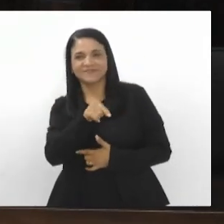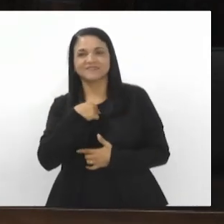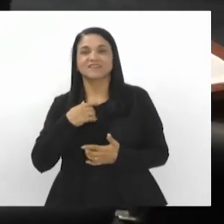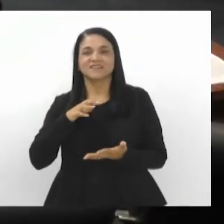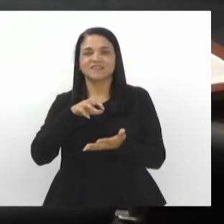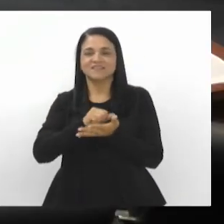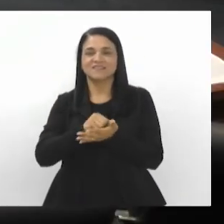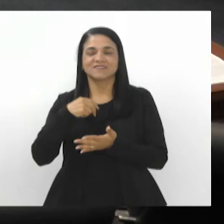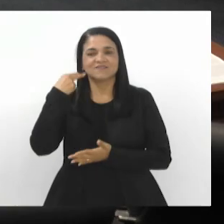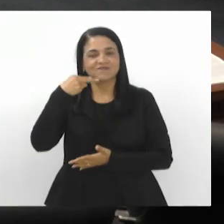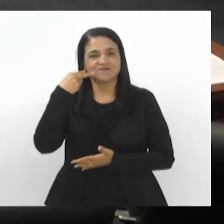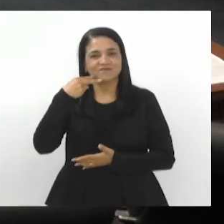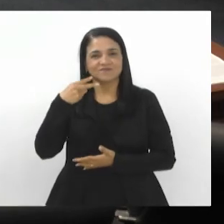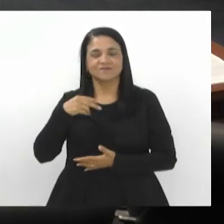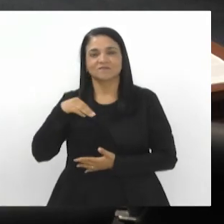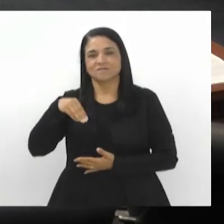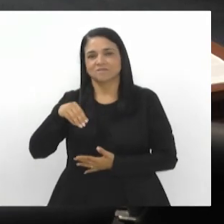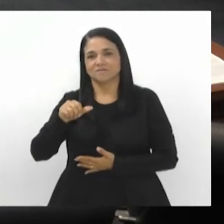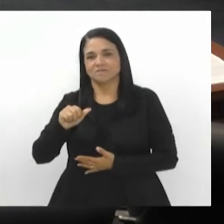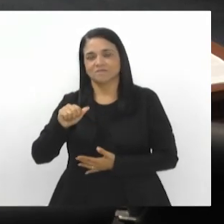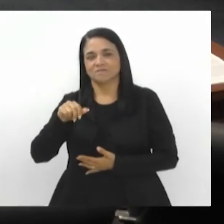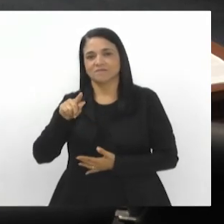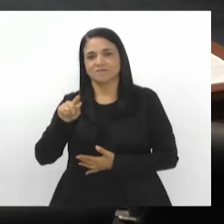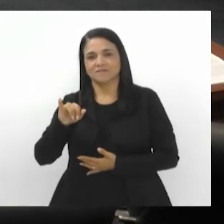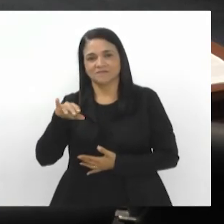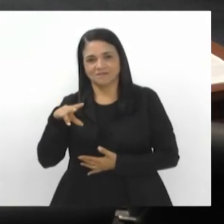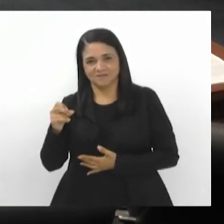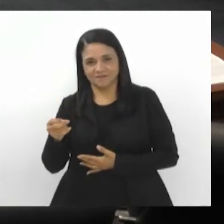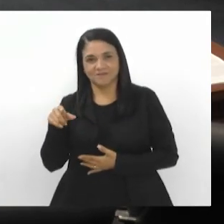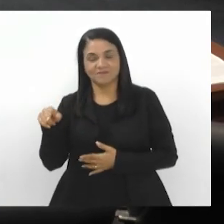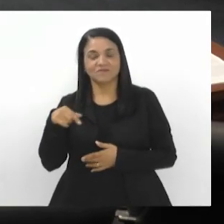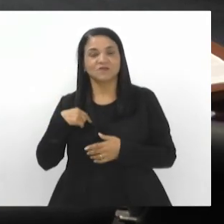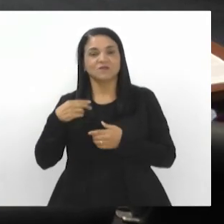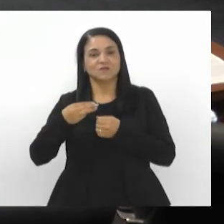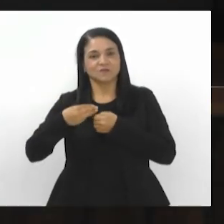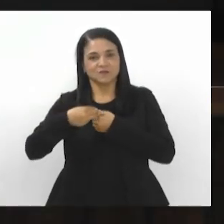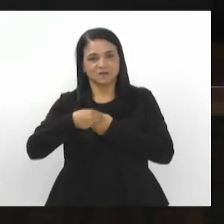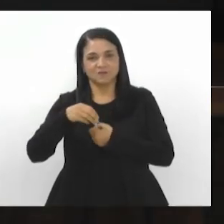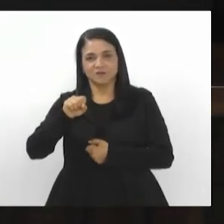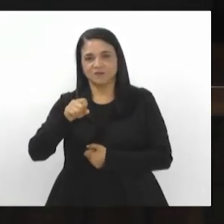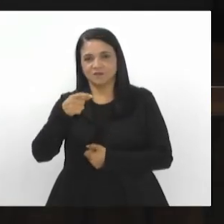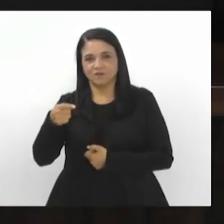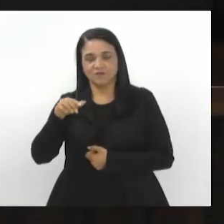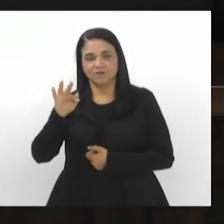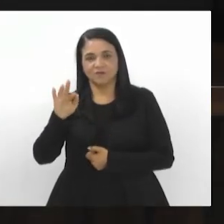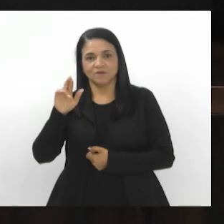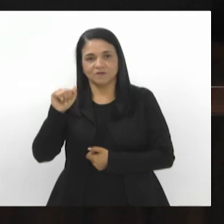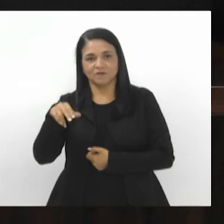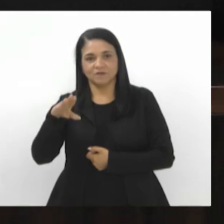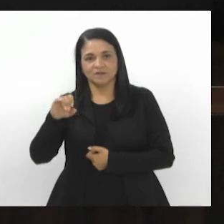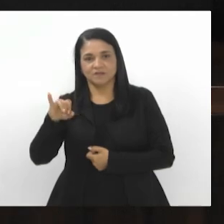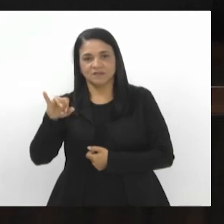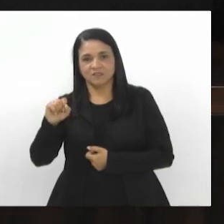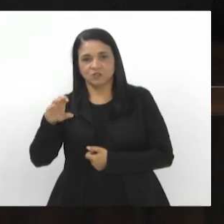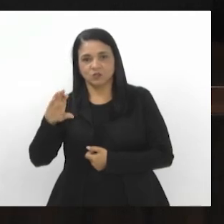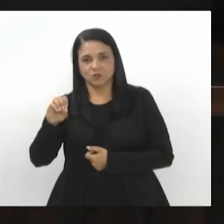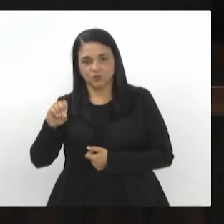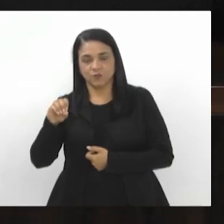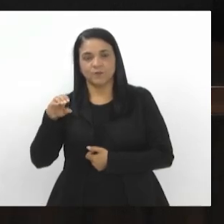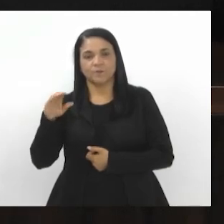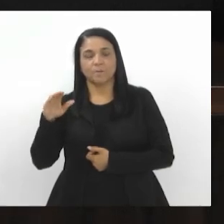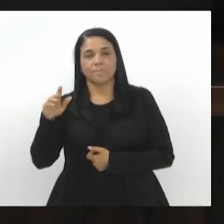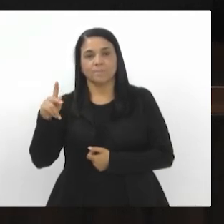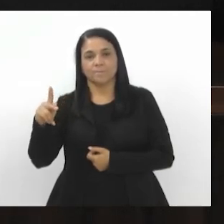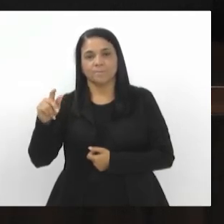vereador Mazinho do Lava Jato, São Francisco, do município de São Francisco Tabapuana, meu conterrâneo lá